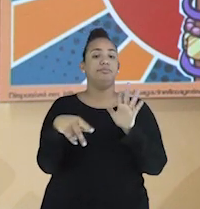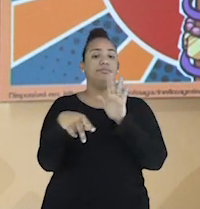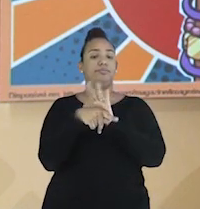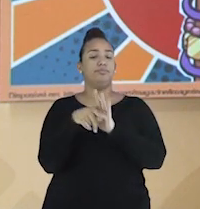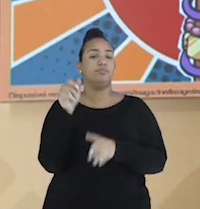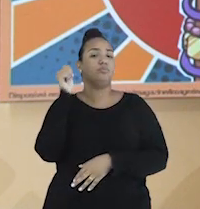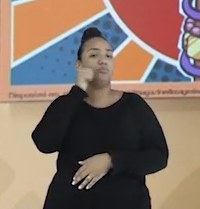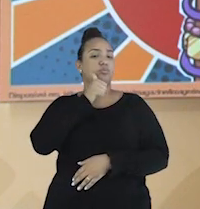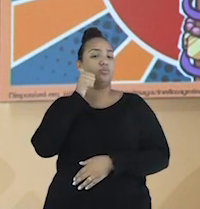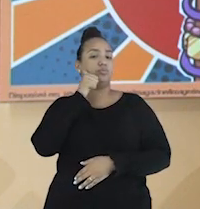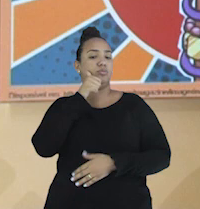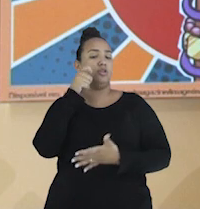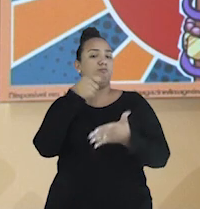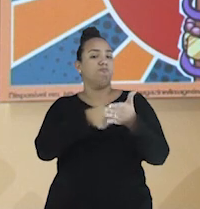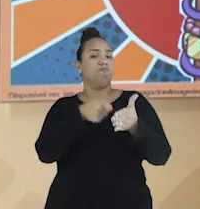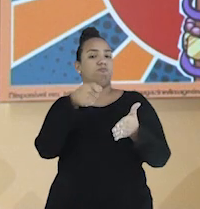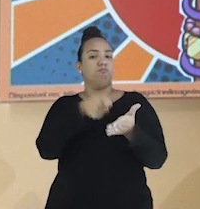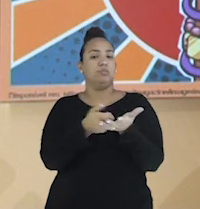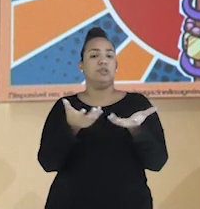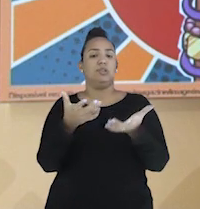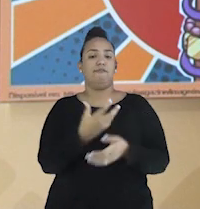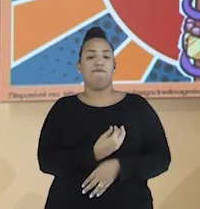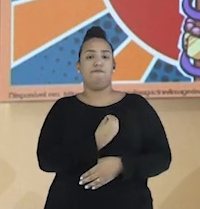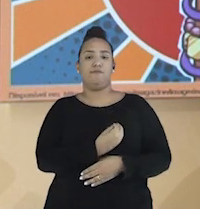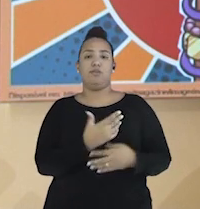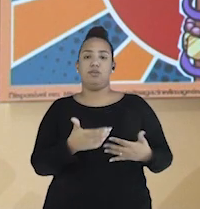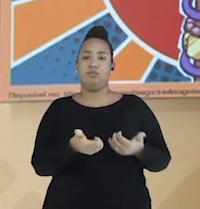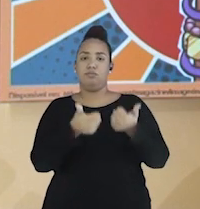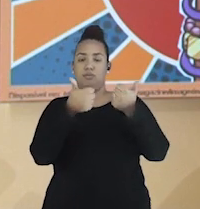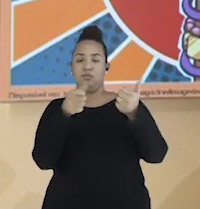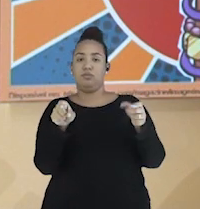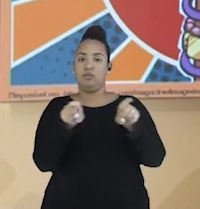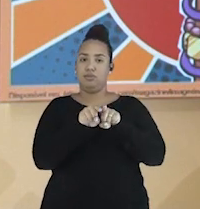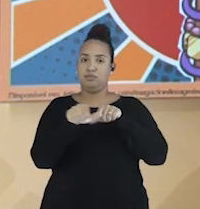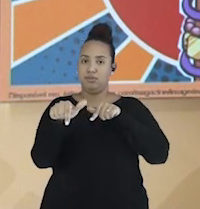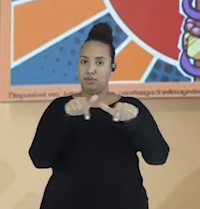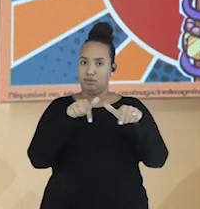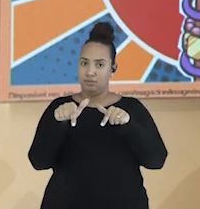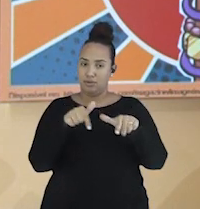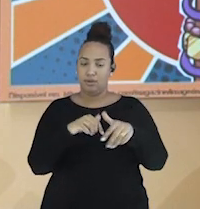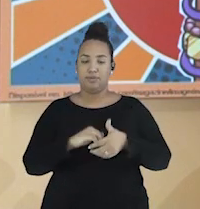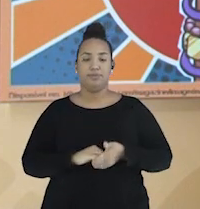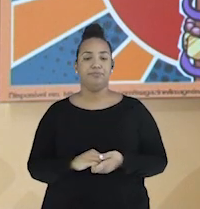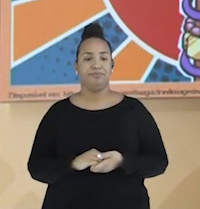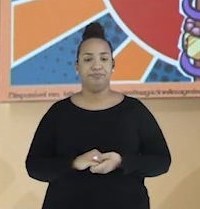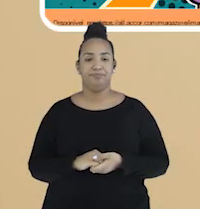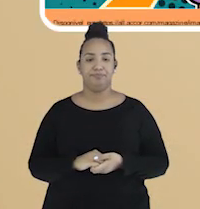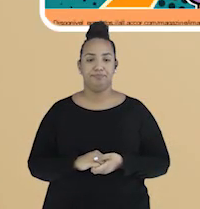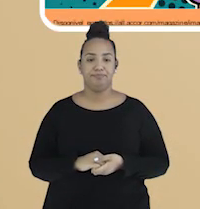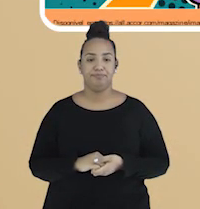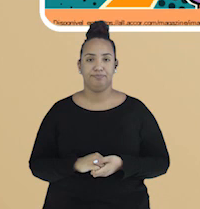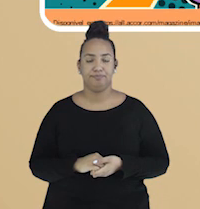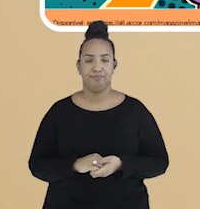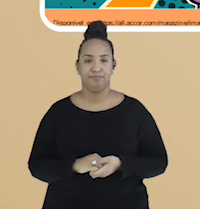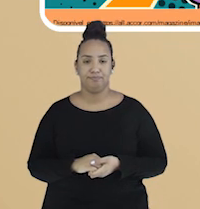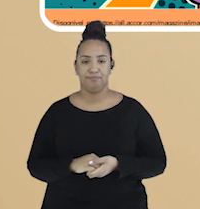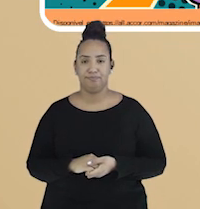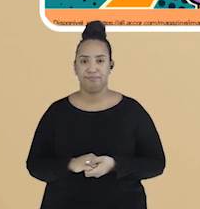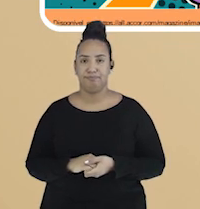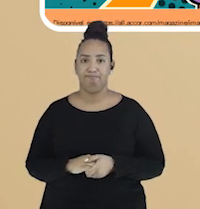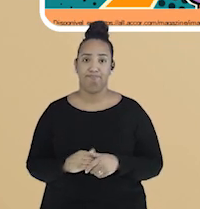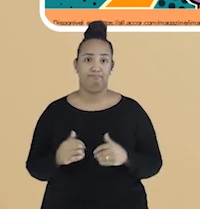lutas feministas por melhores condições de vida e trabalho e pelo direito de voto.